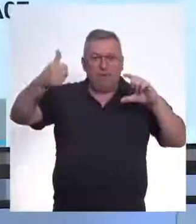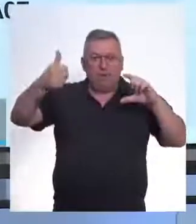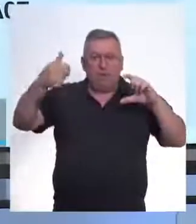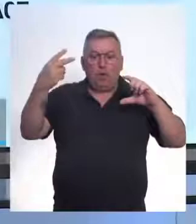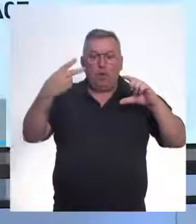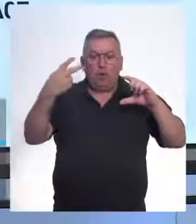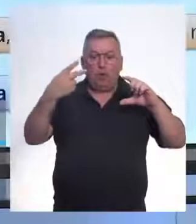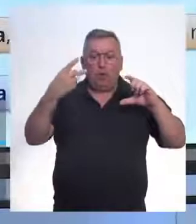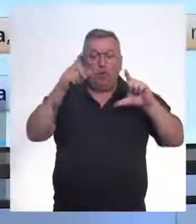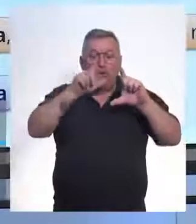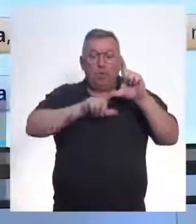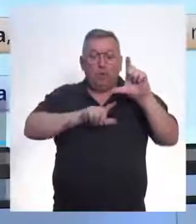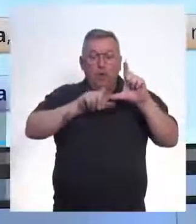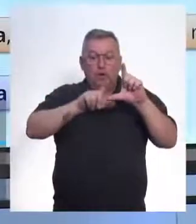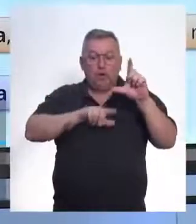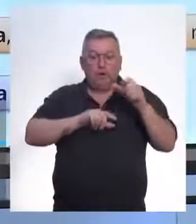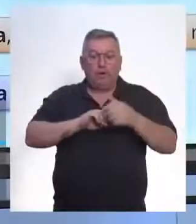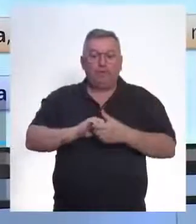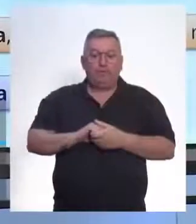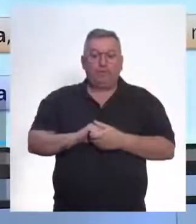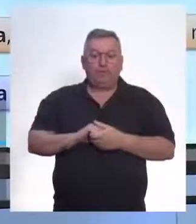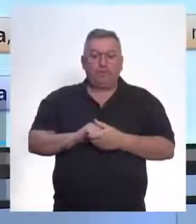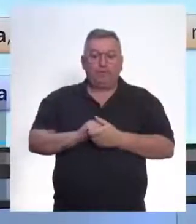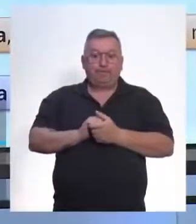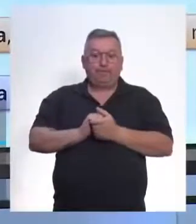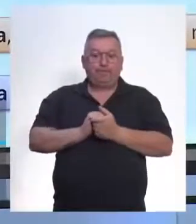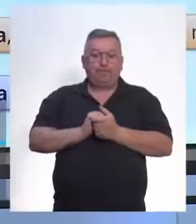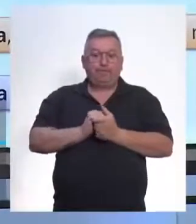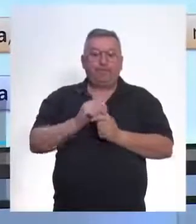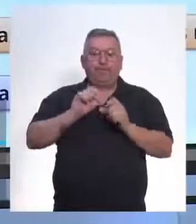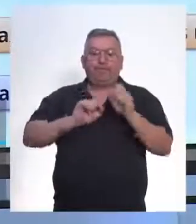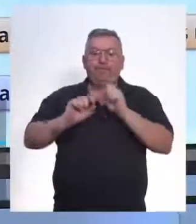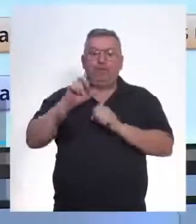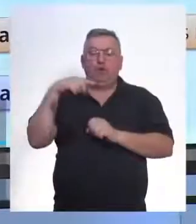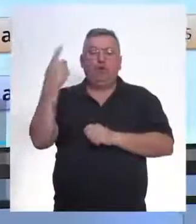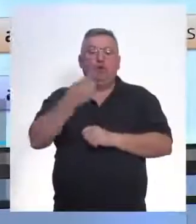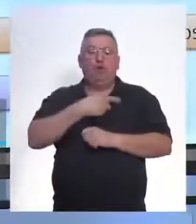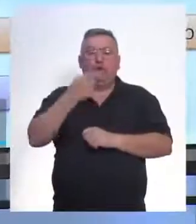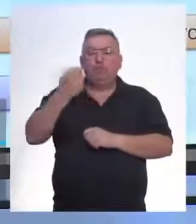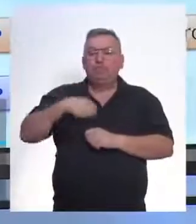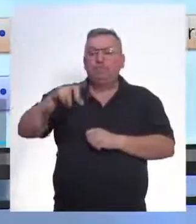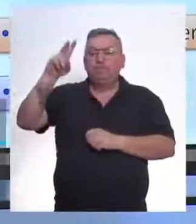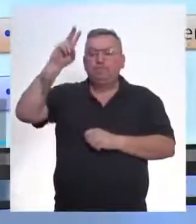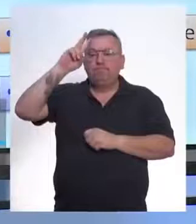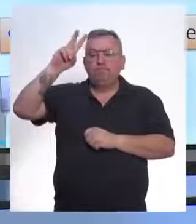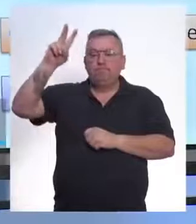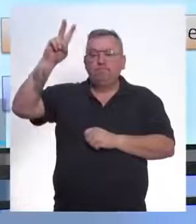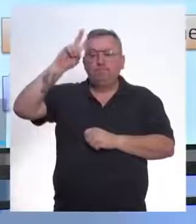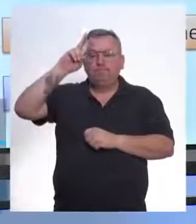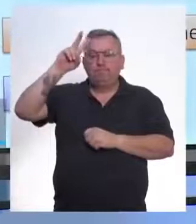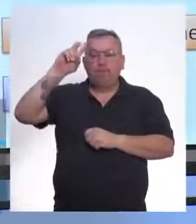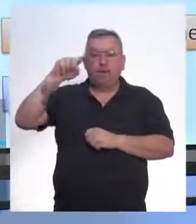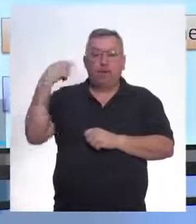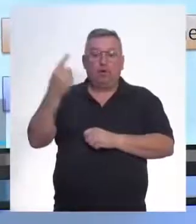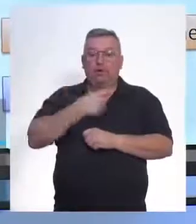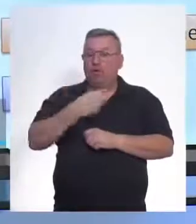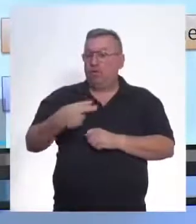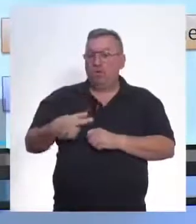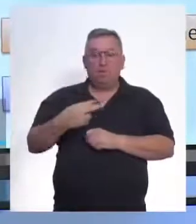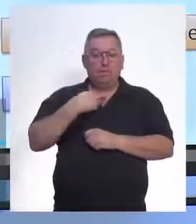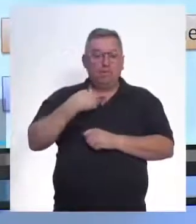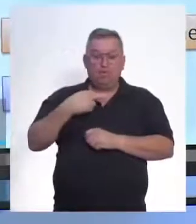duas incógnitas. O que nós precisamos, então, relembrar? Coisa que a gente não pode